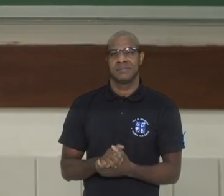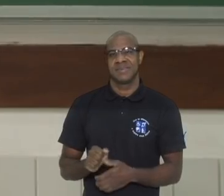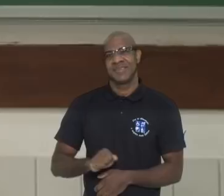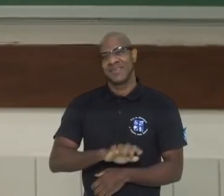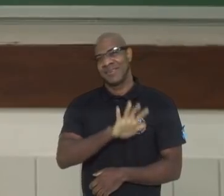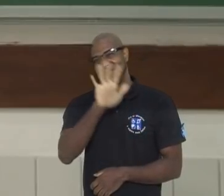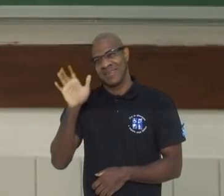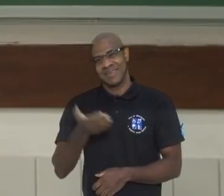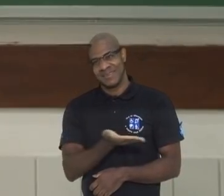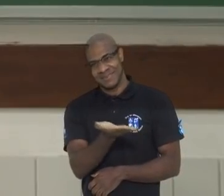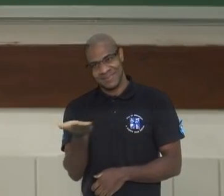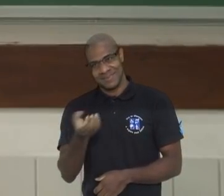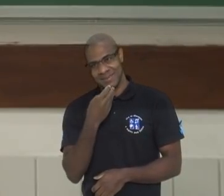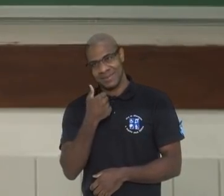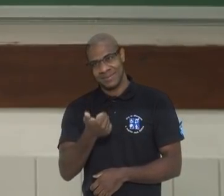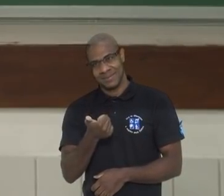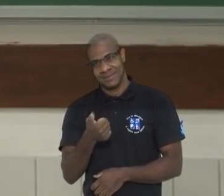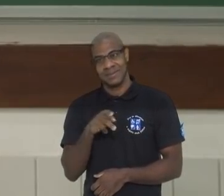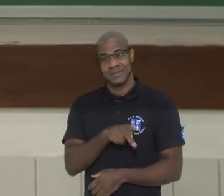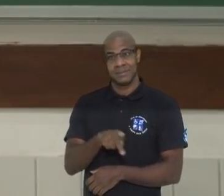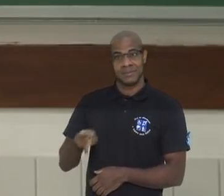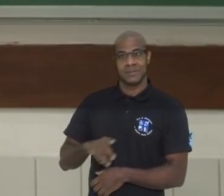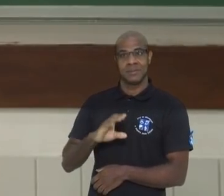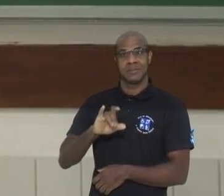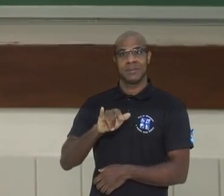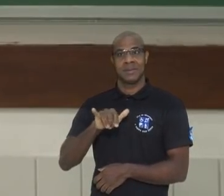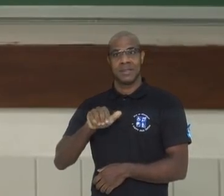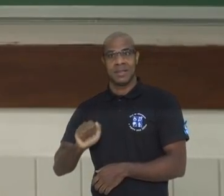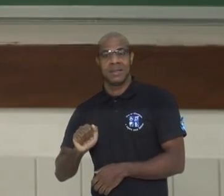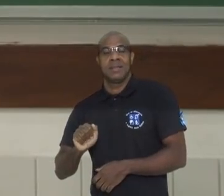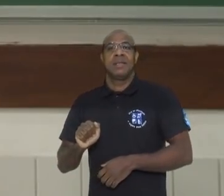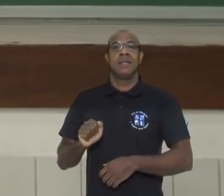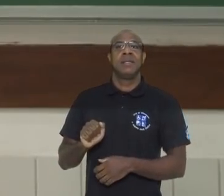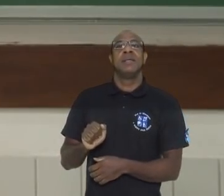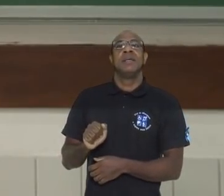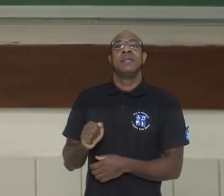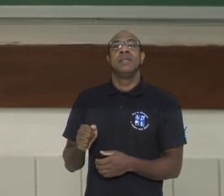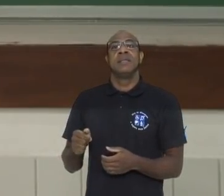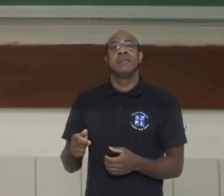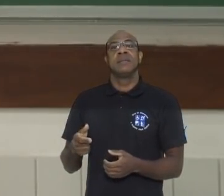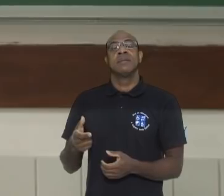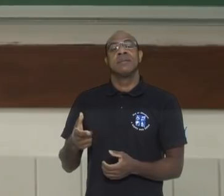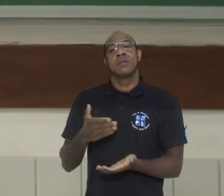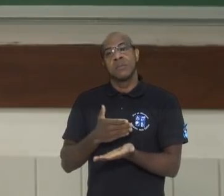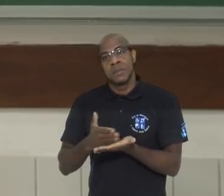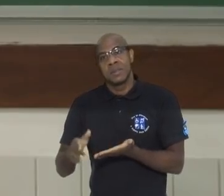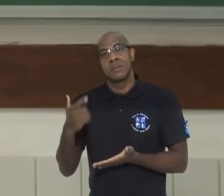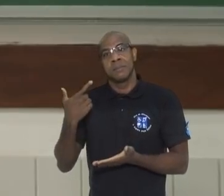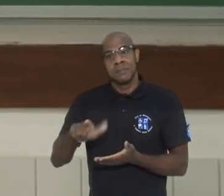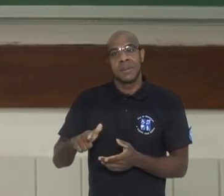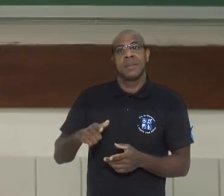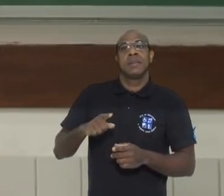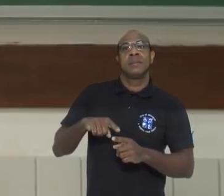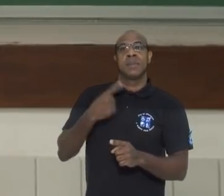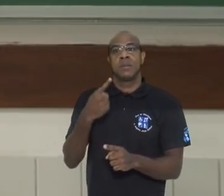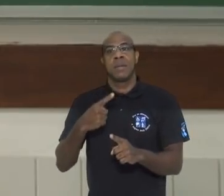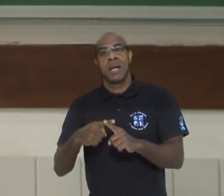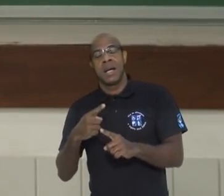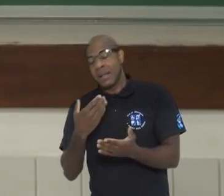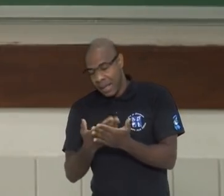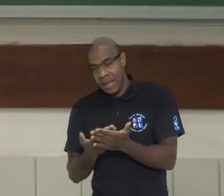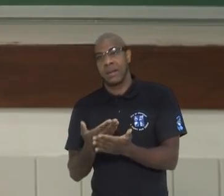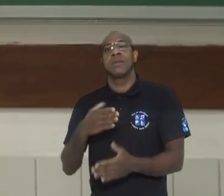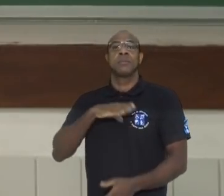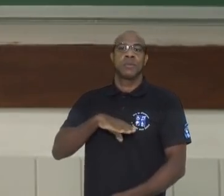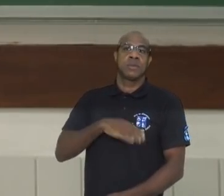Olá pessoal, tudo bem? Eu sou a professora Cléia da Rocha e estamos começando com mais uma aula de português para os